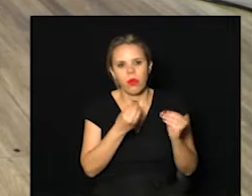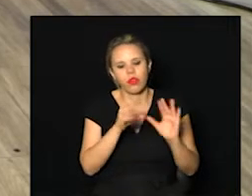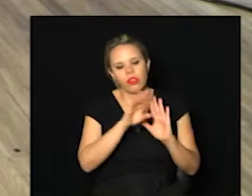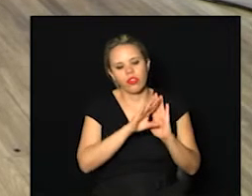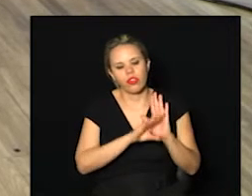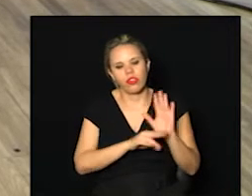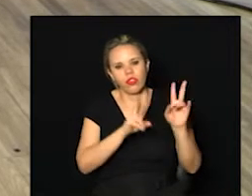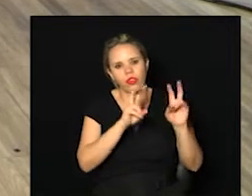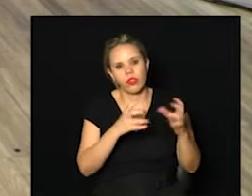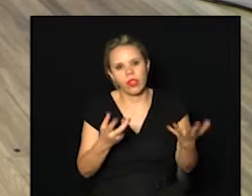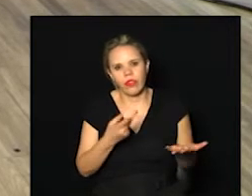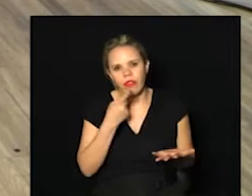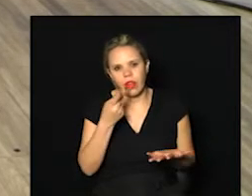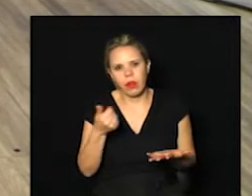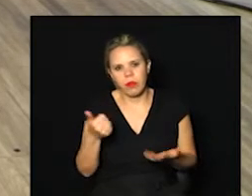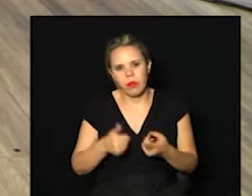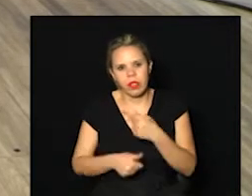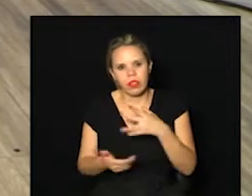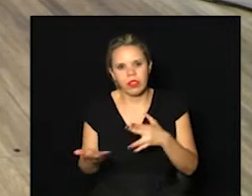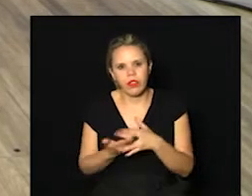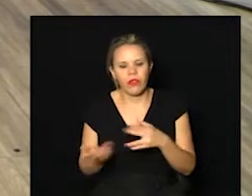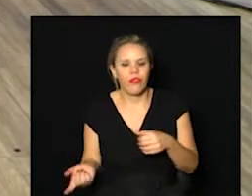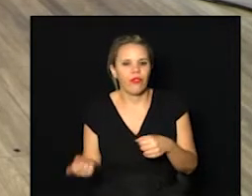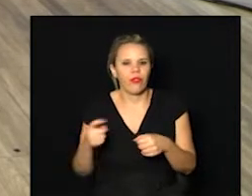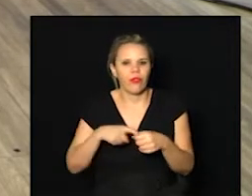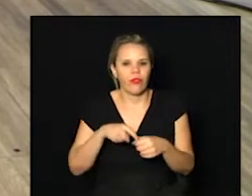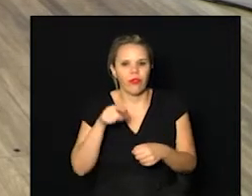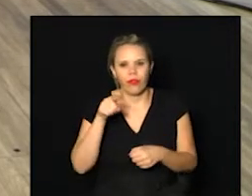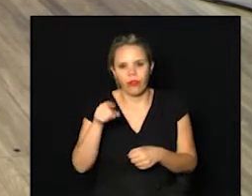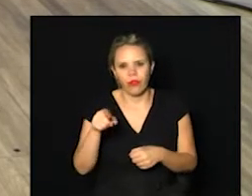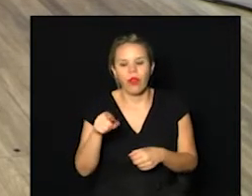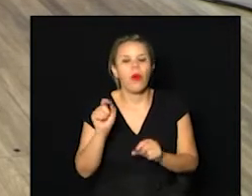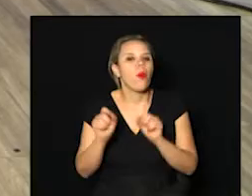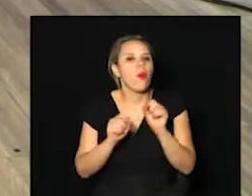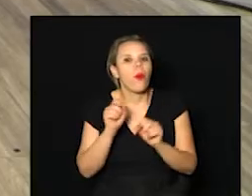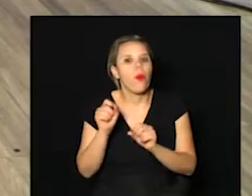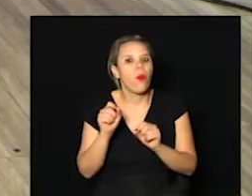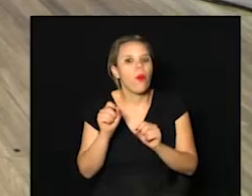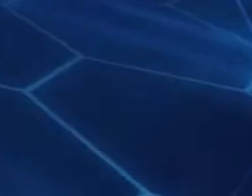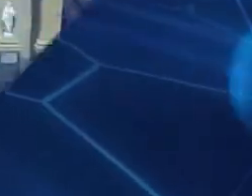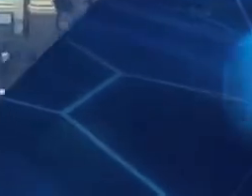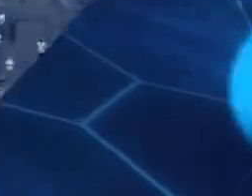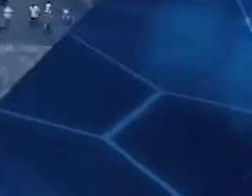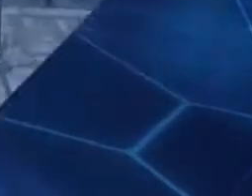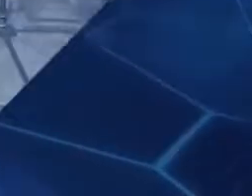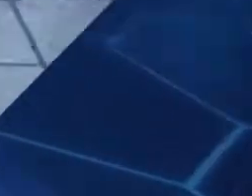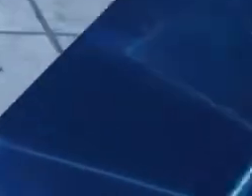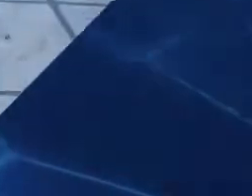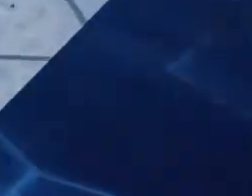quero abordar. Então, primeiro intervalo e na volta, quem será que está em pauta?